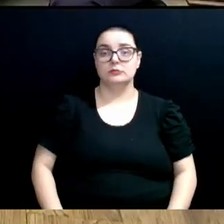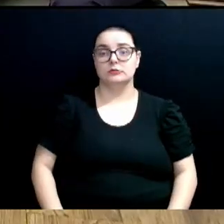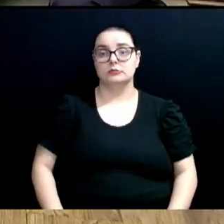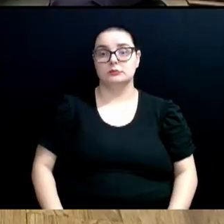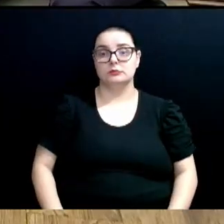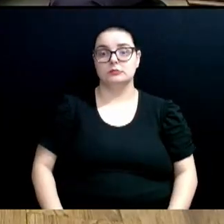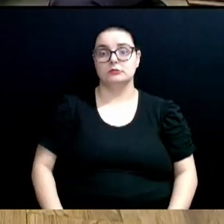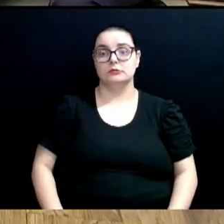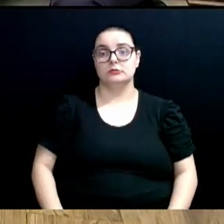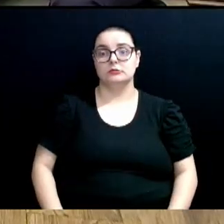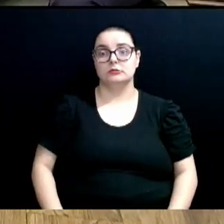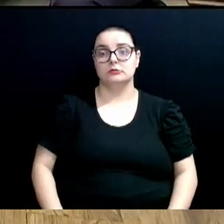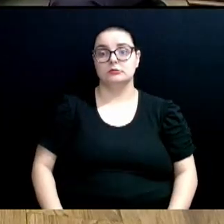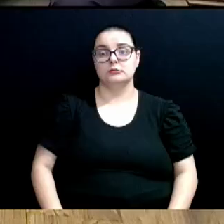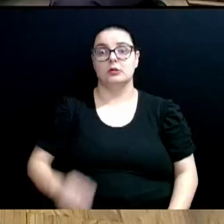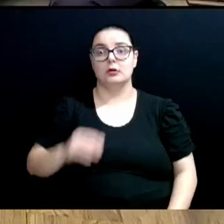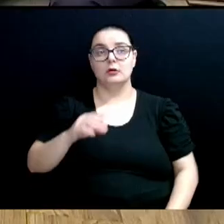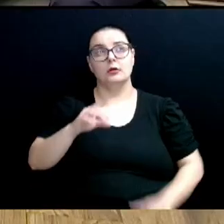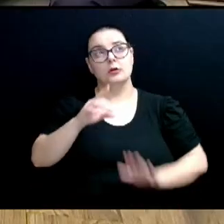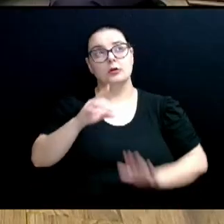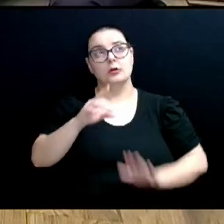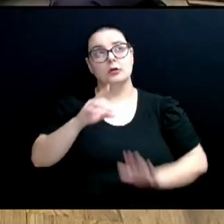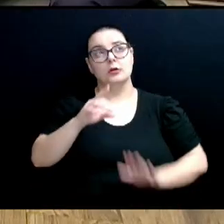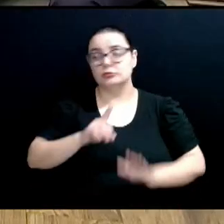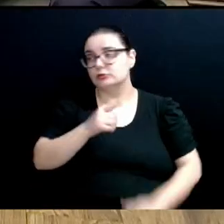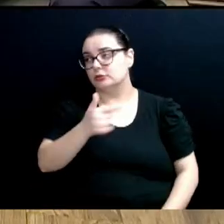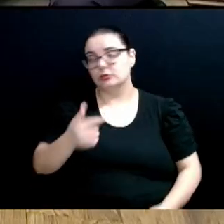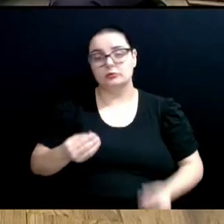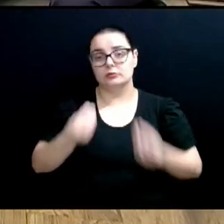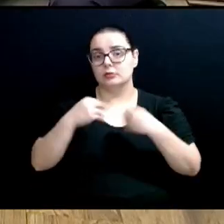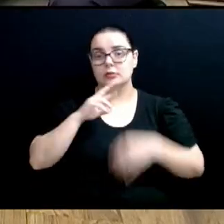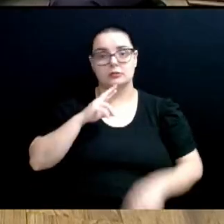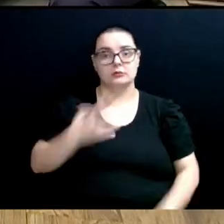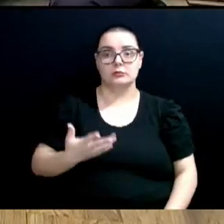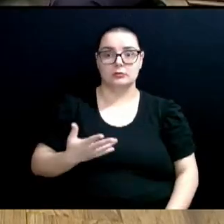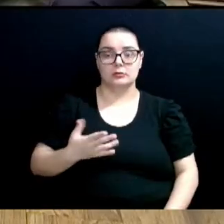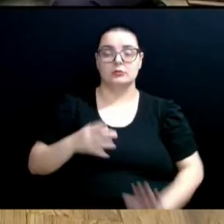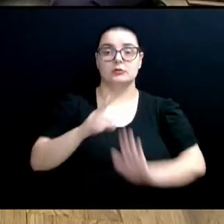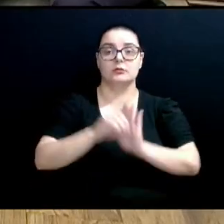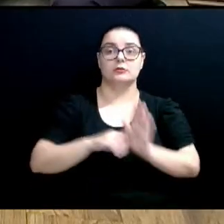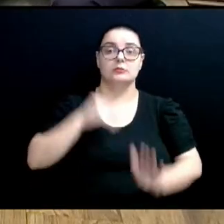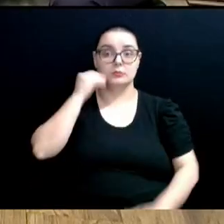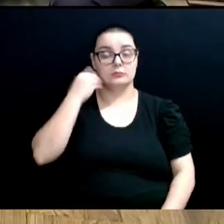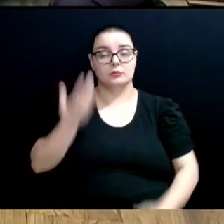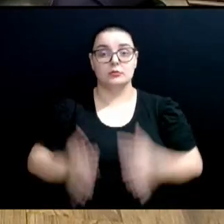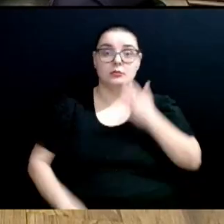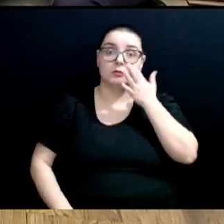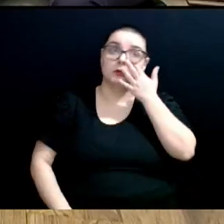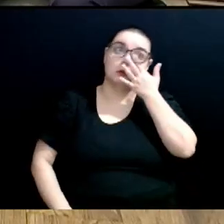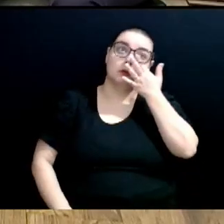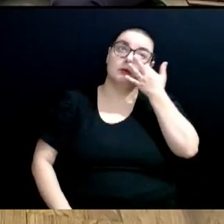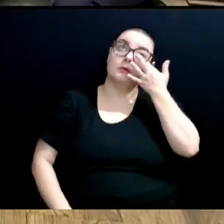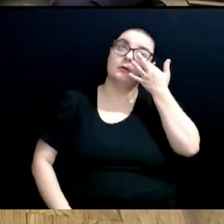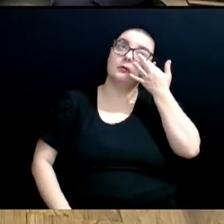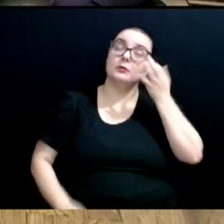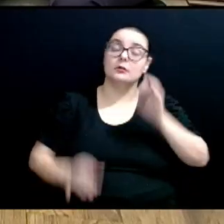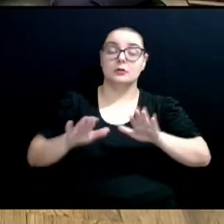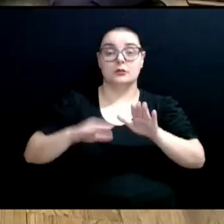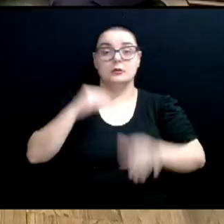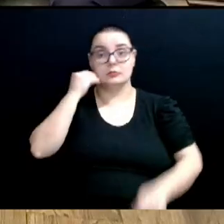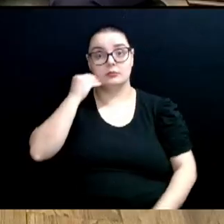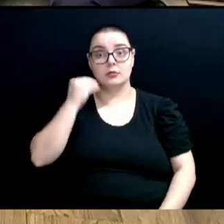uma experiência. O direito não nos dá resposta, o direito nos dá experiências. Talvez essa é uma experiência que a sociedade brasileira